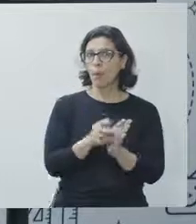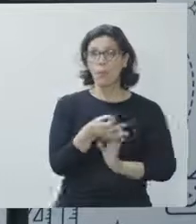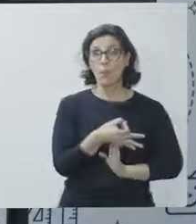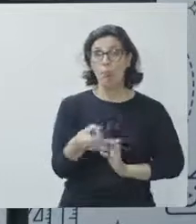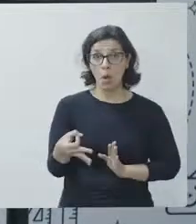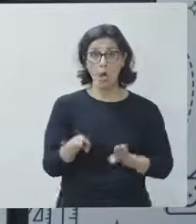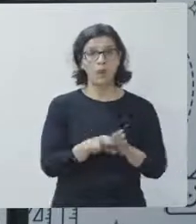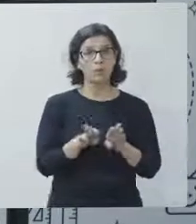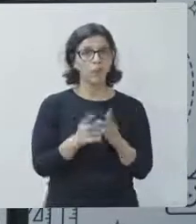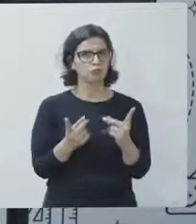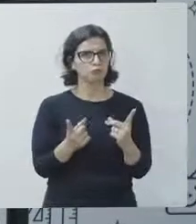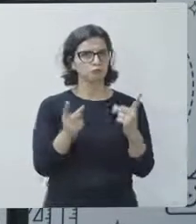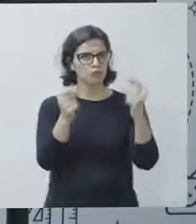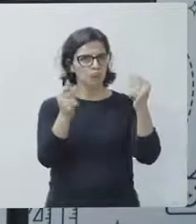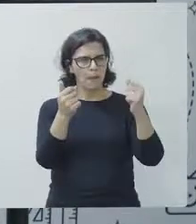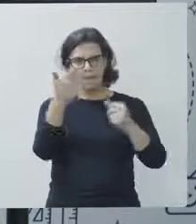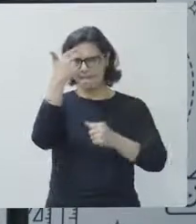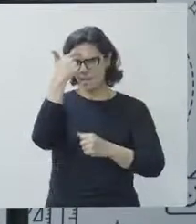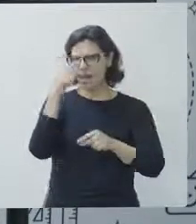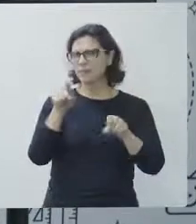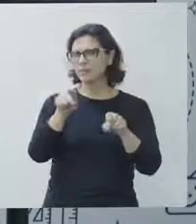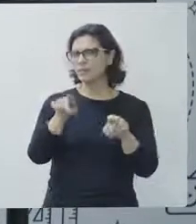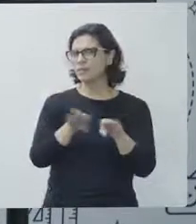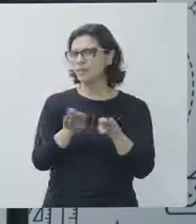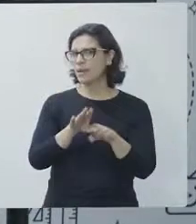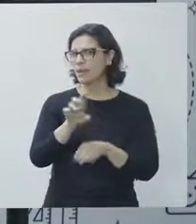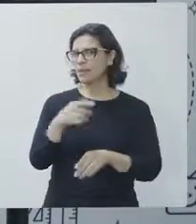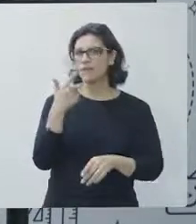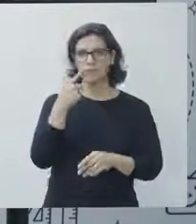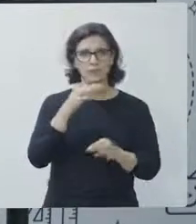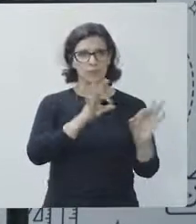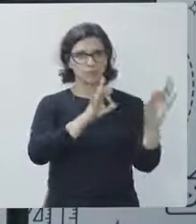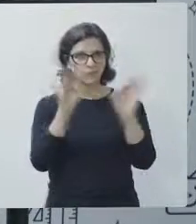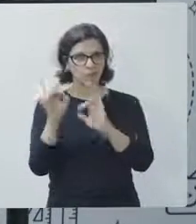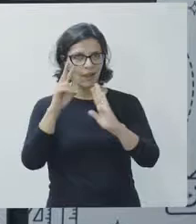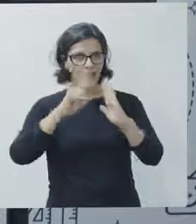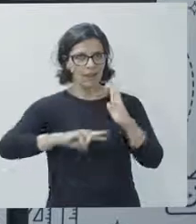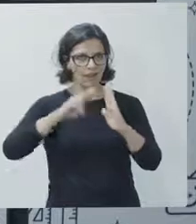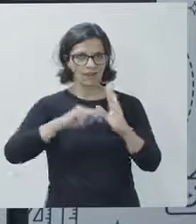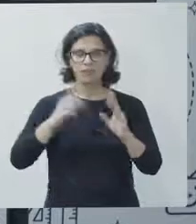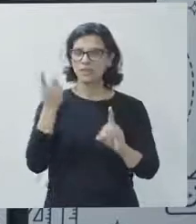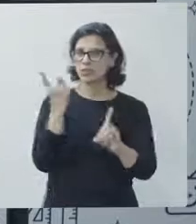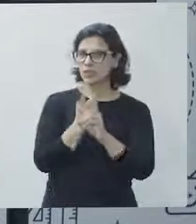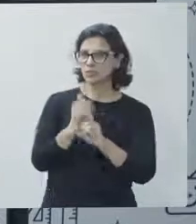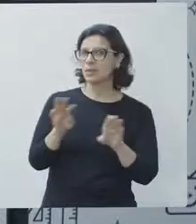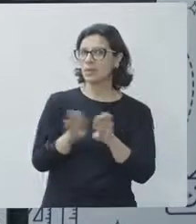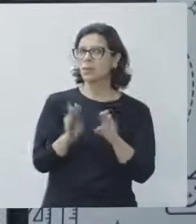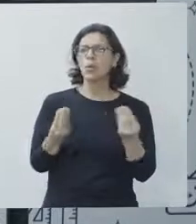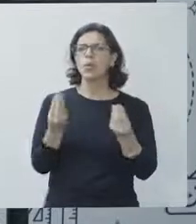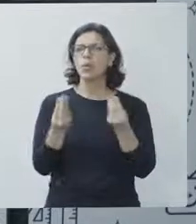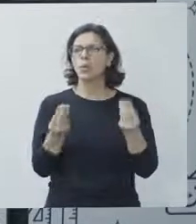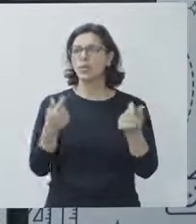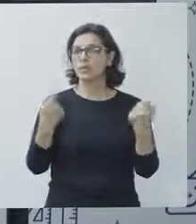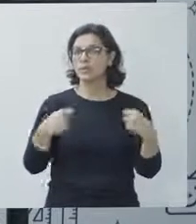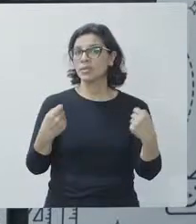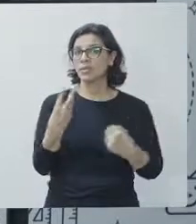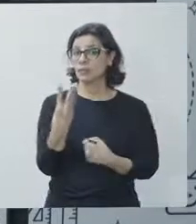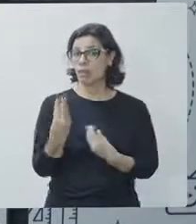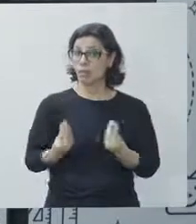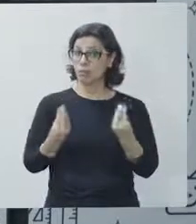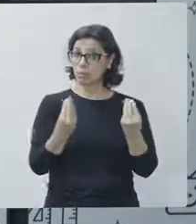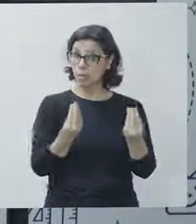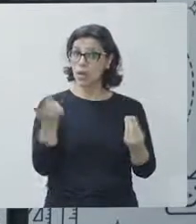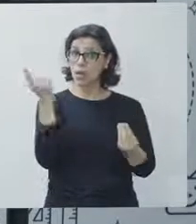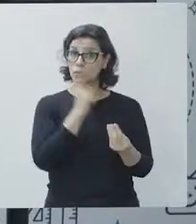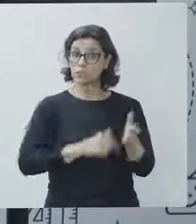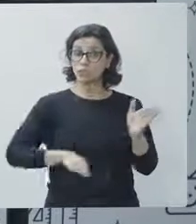no sentido financeiro. Será que você pensou nisso? Vamos continuar a história que a gente vai descobrir que, afinal, eles precisam entregar esse